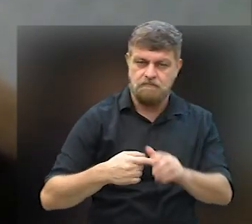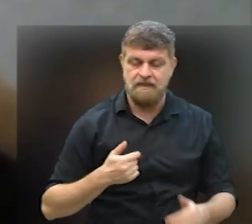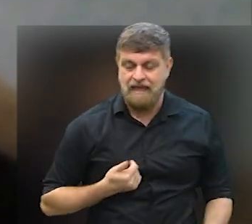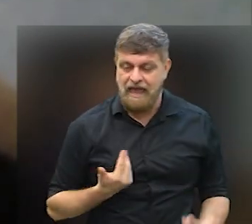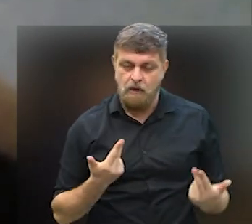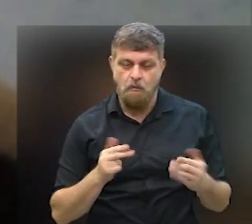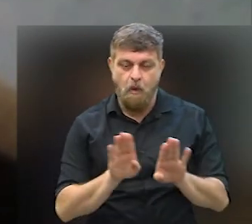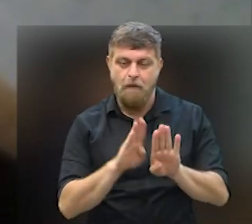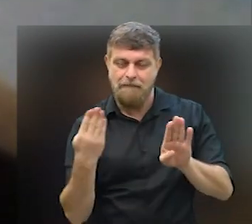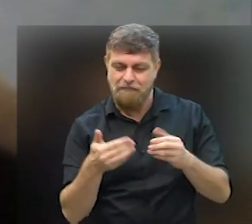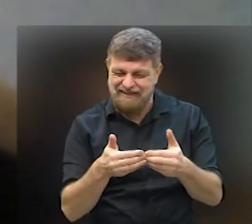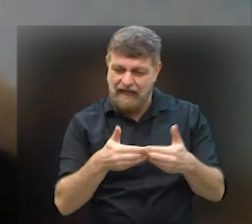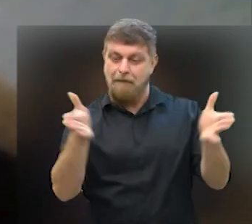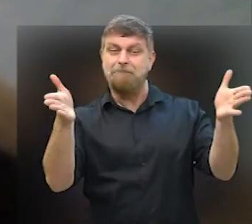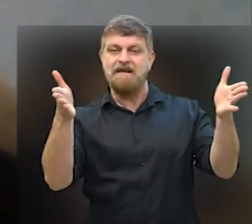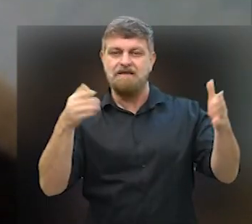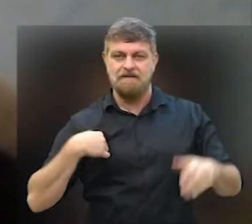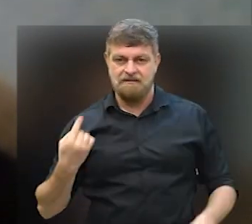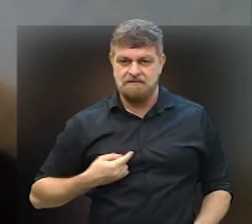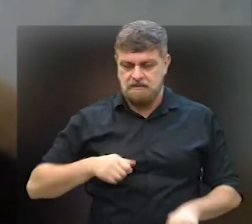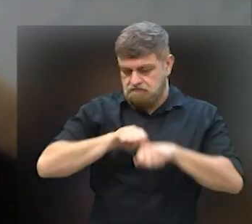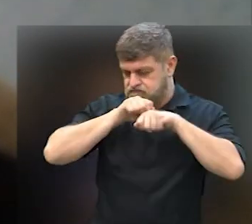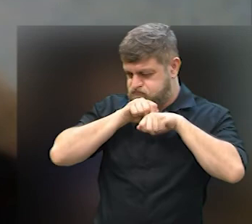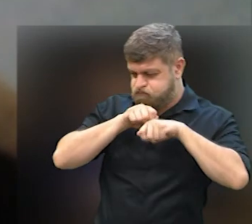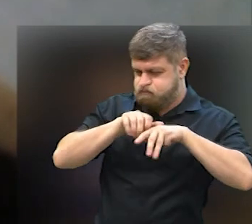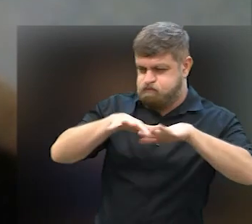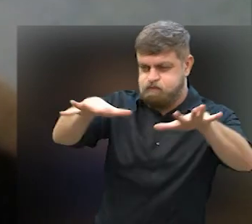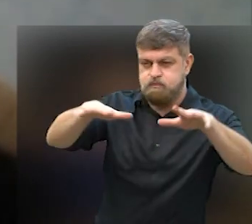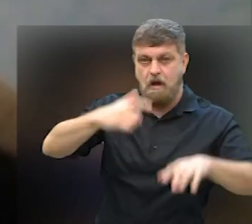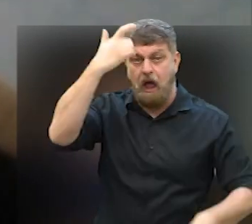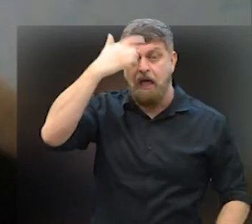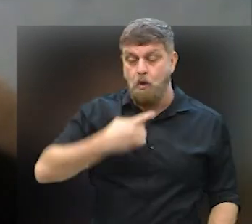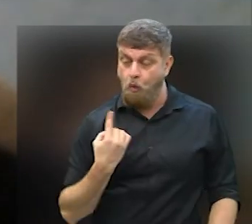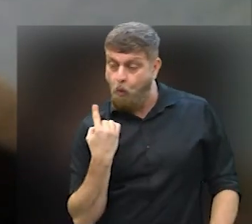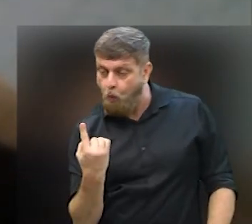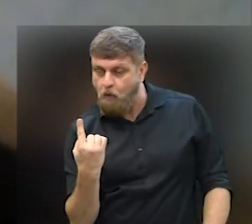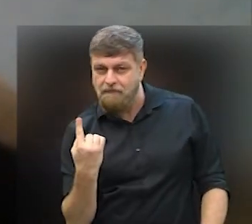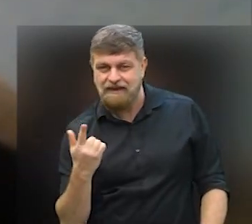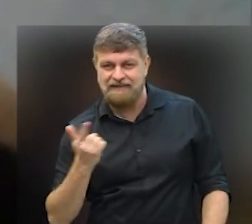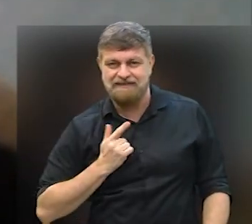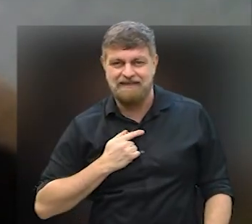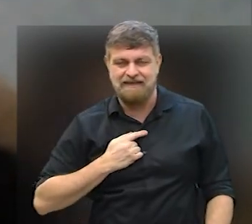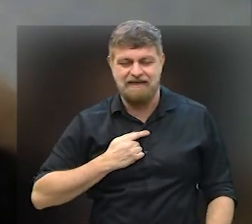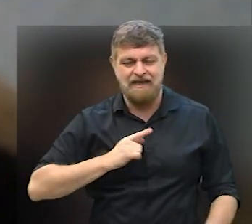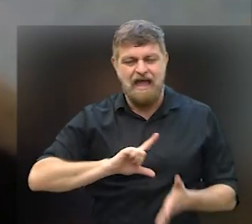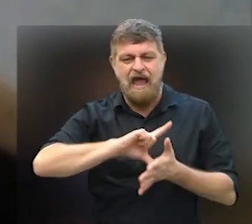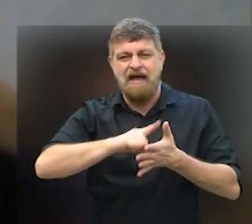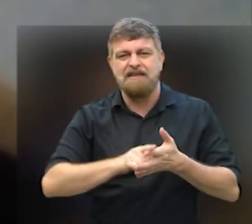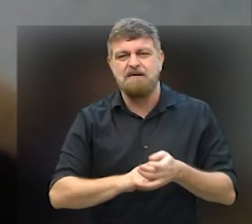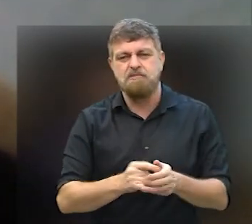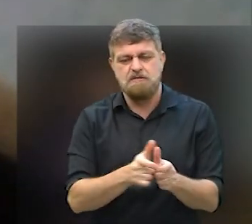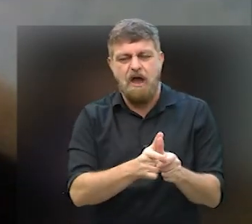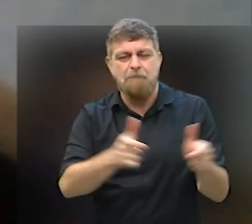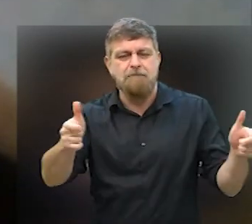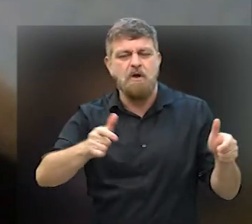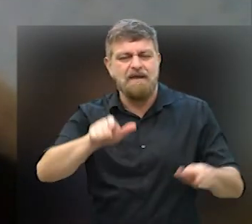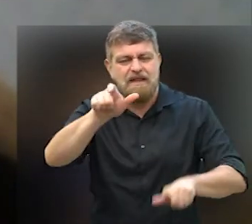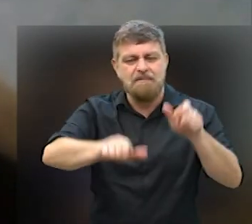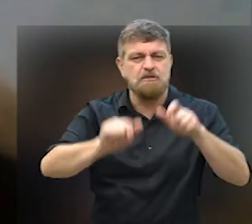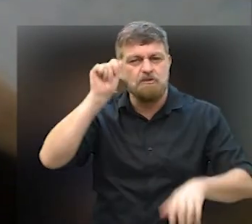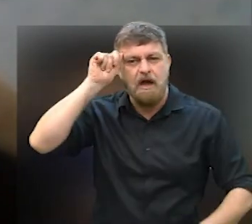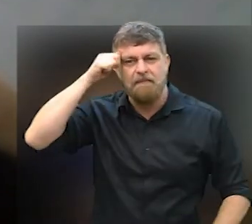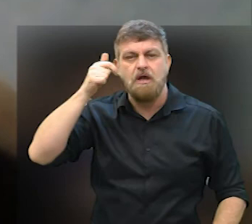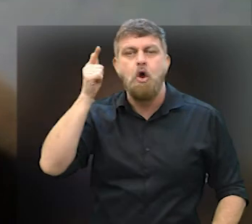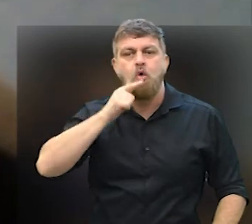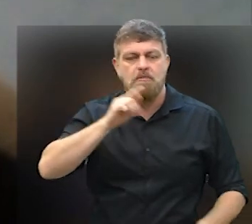as portas, na verdade, é que isso seja replicado, que eu seja uma de milhares de pessoas pretas